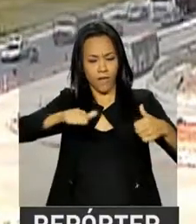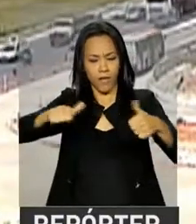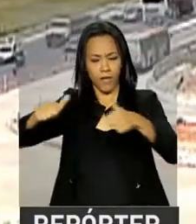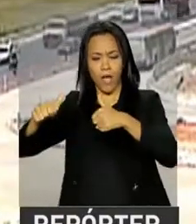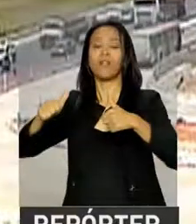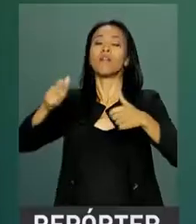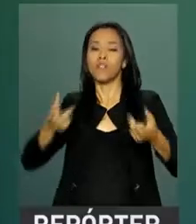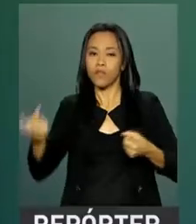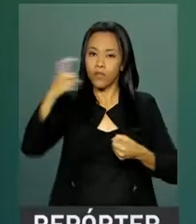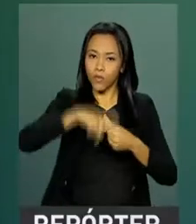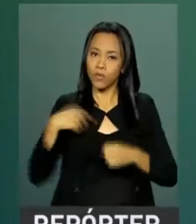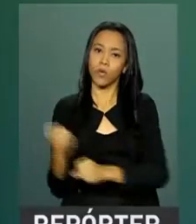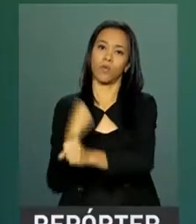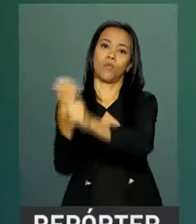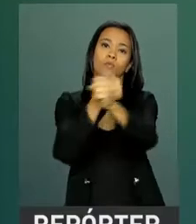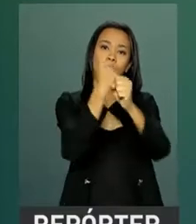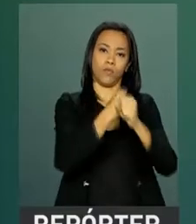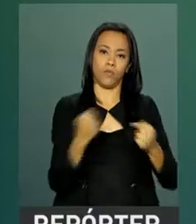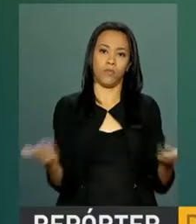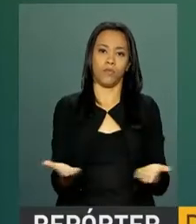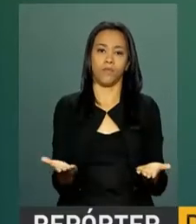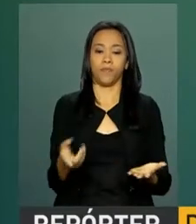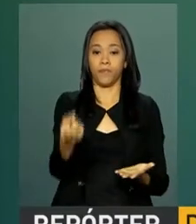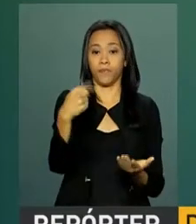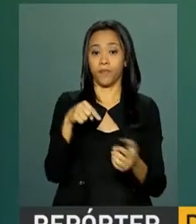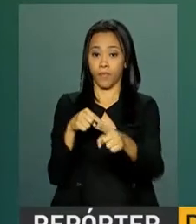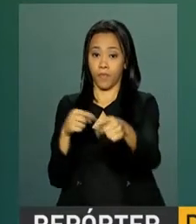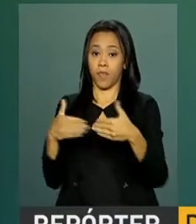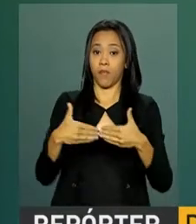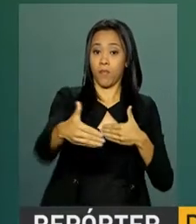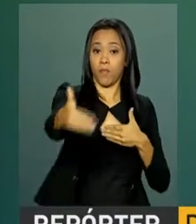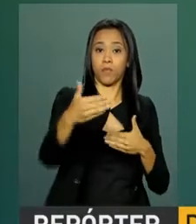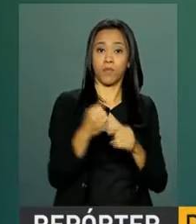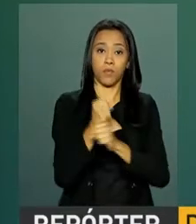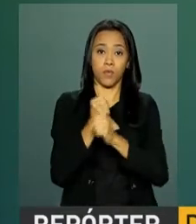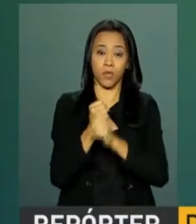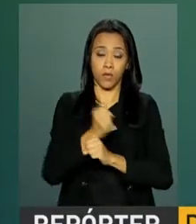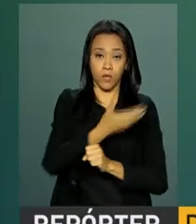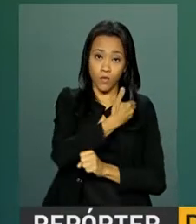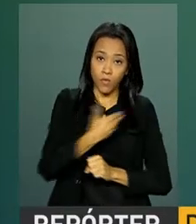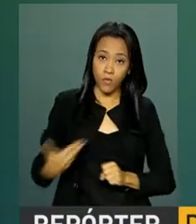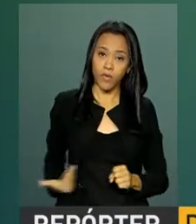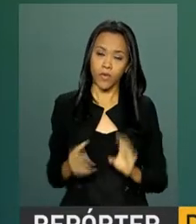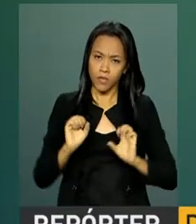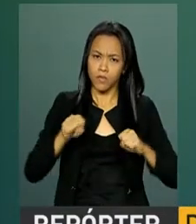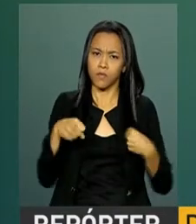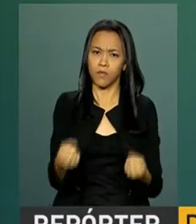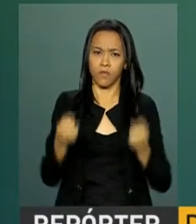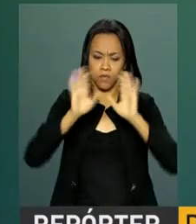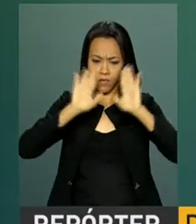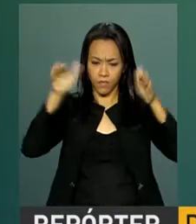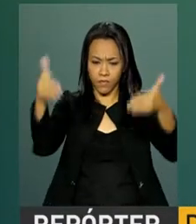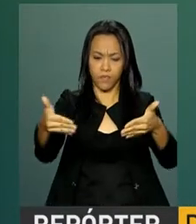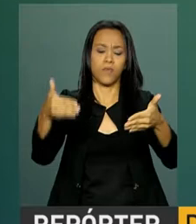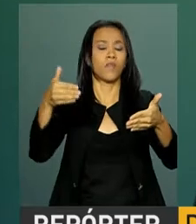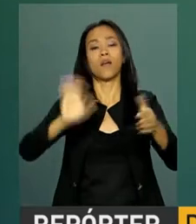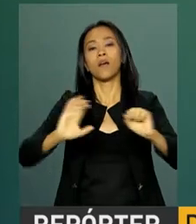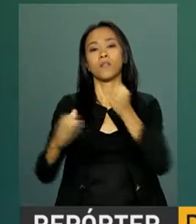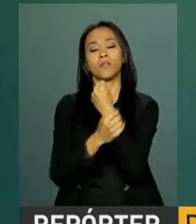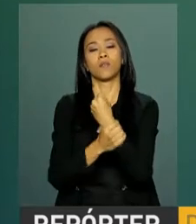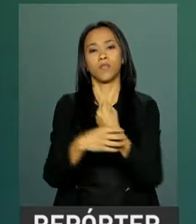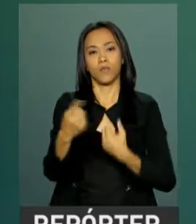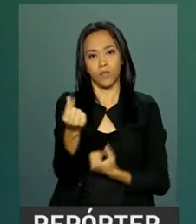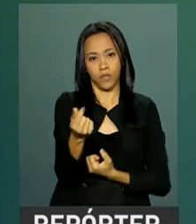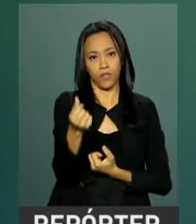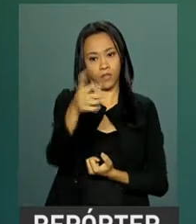ser retomadas. Para que, nos próximos anos, o governo faça um esforço concentrado, garantindo